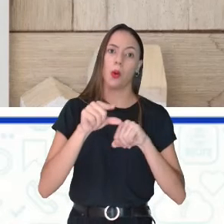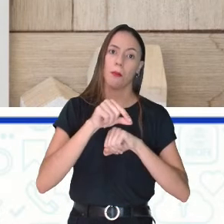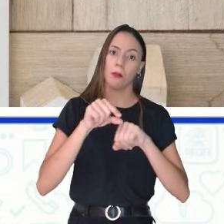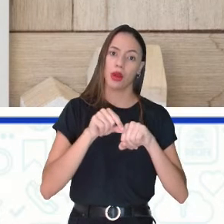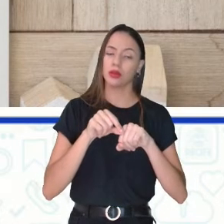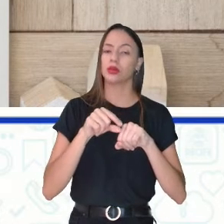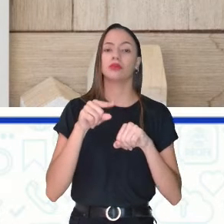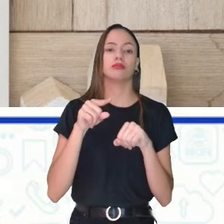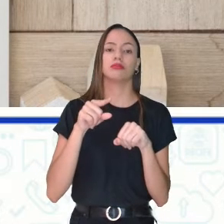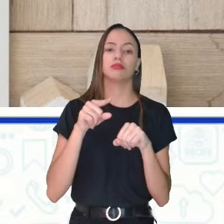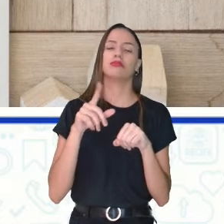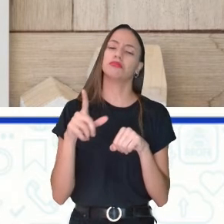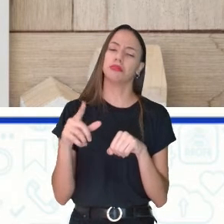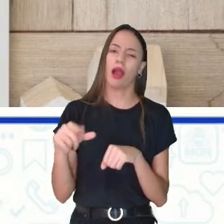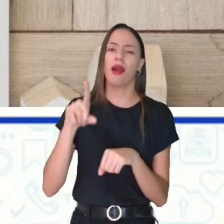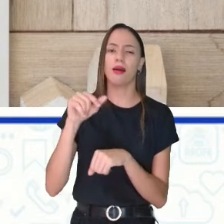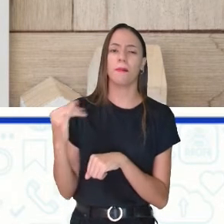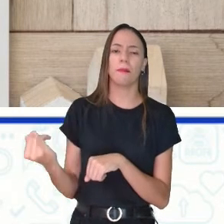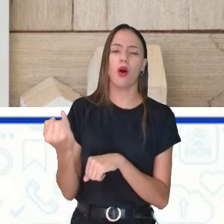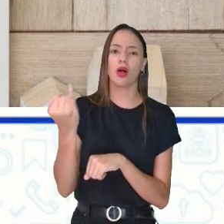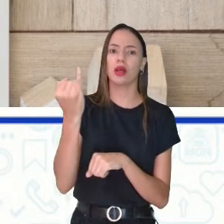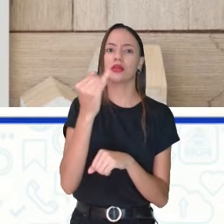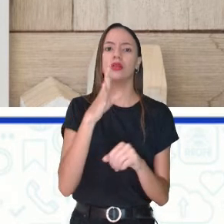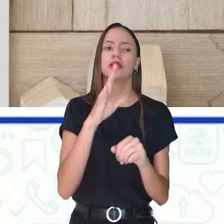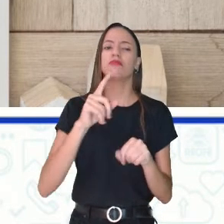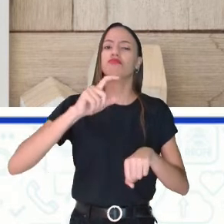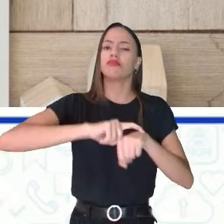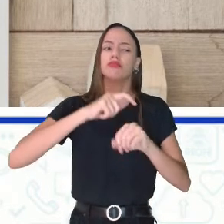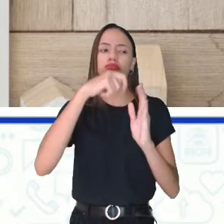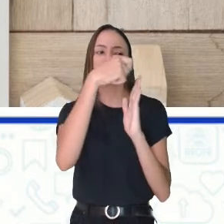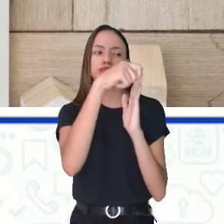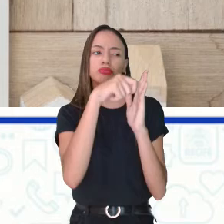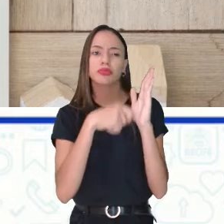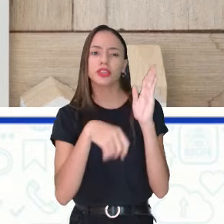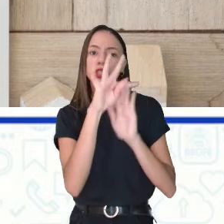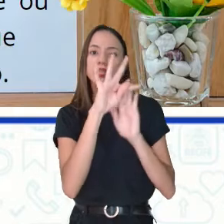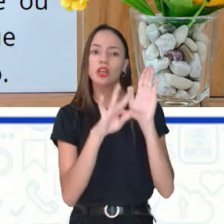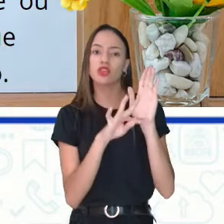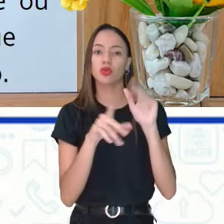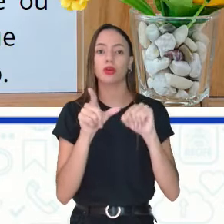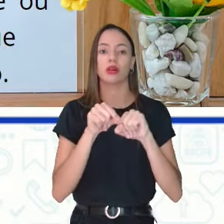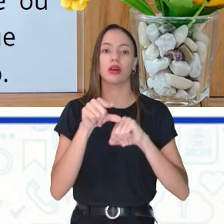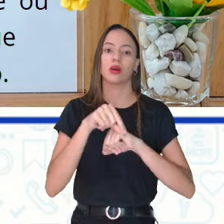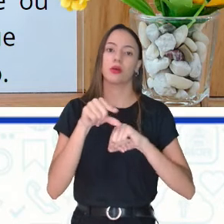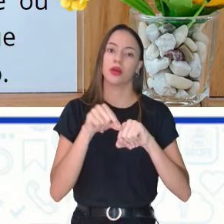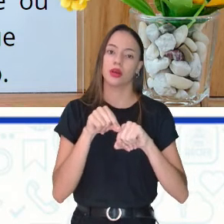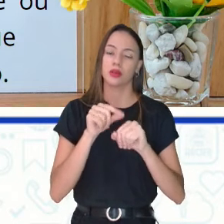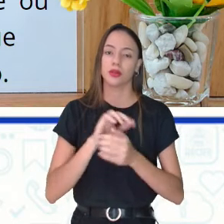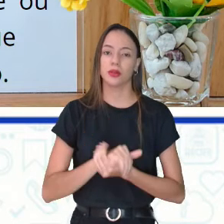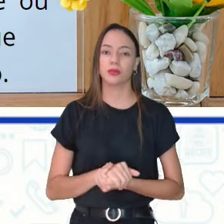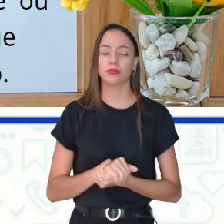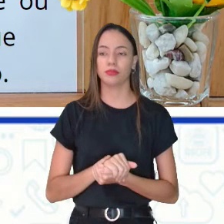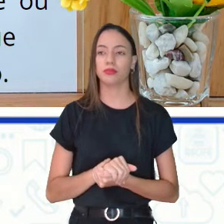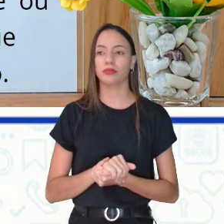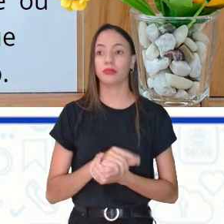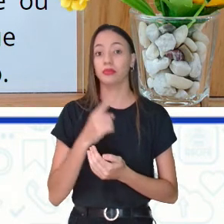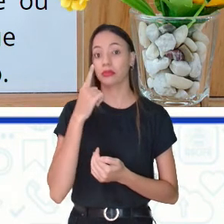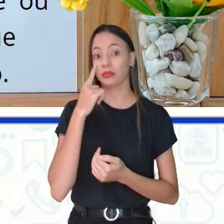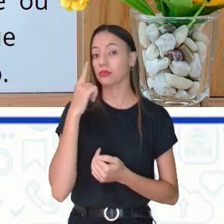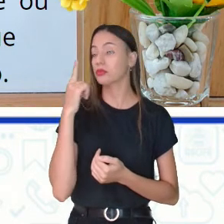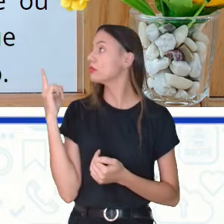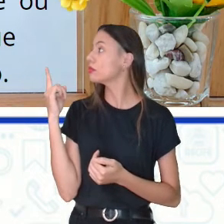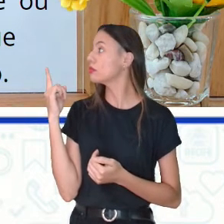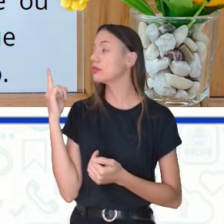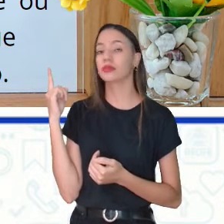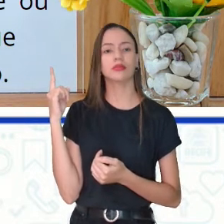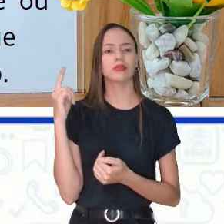é válido na construção de um texto argumentativo. Relação entre tese